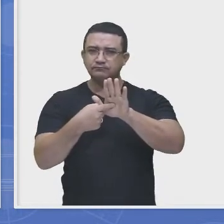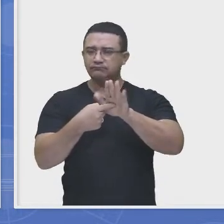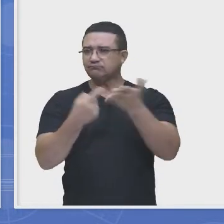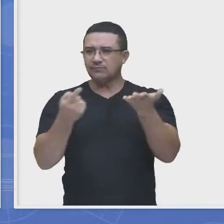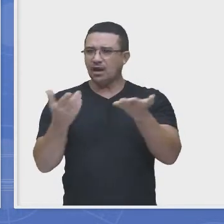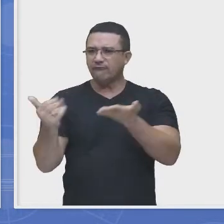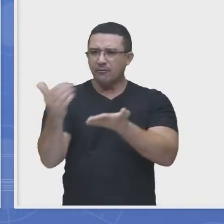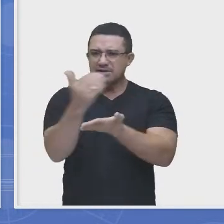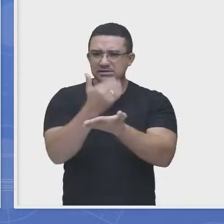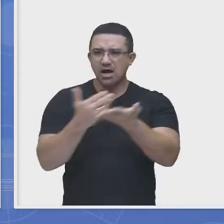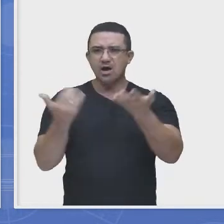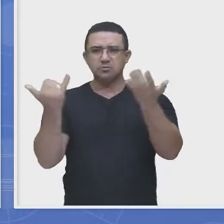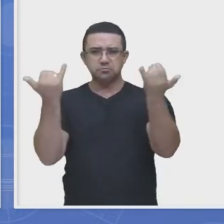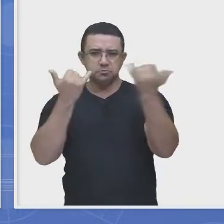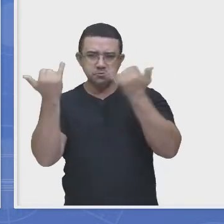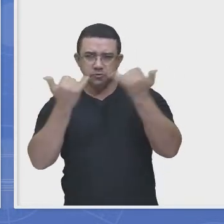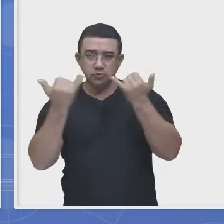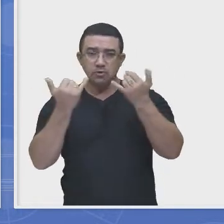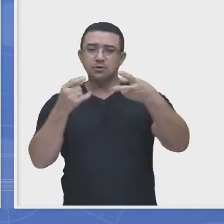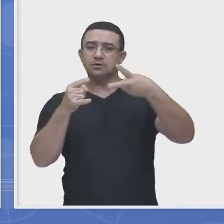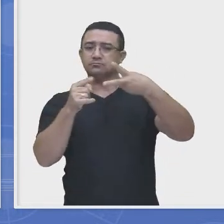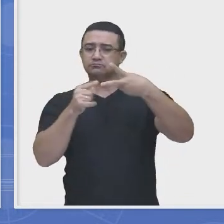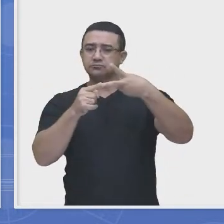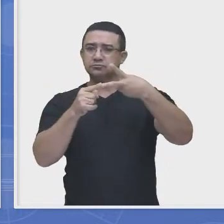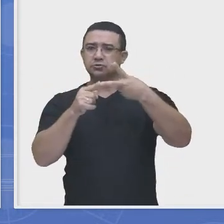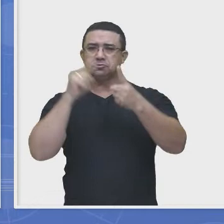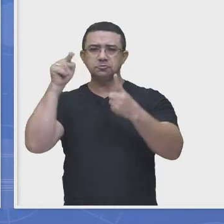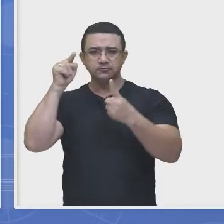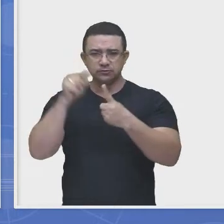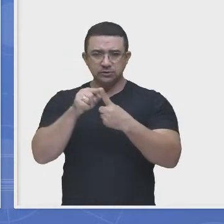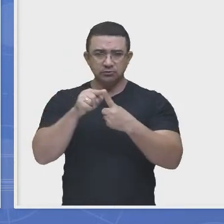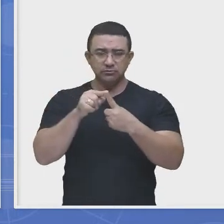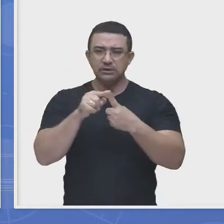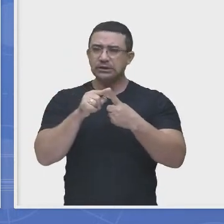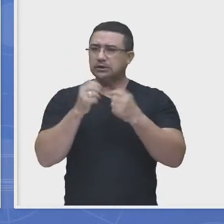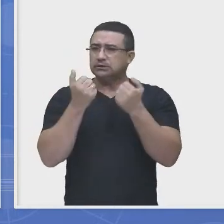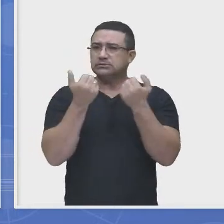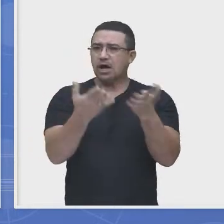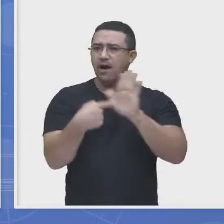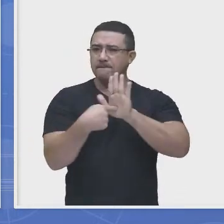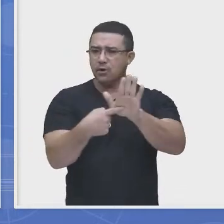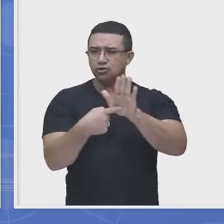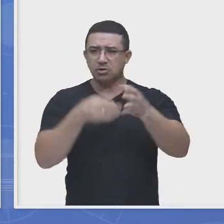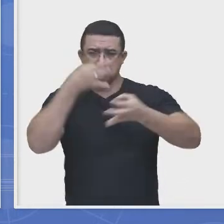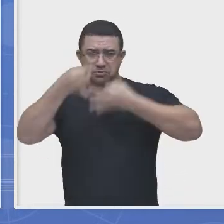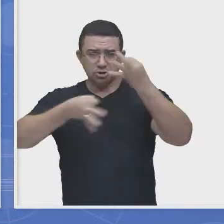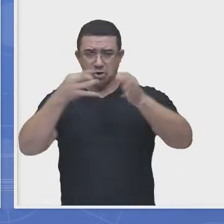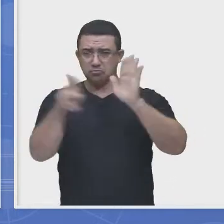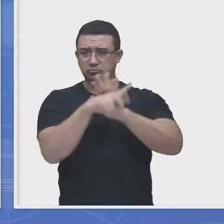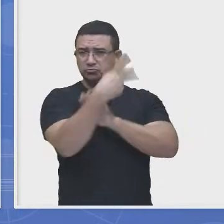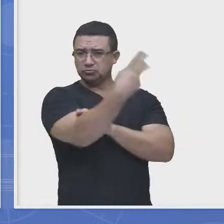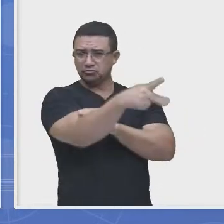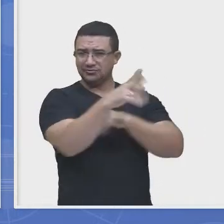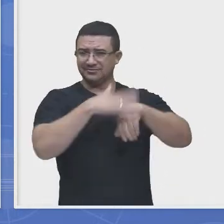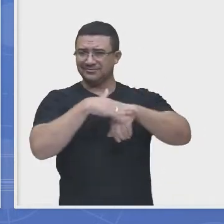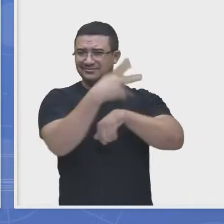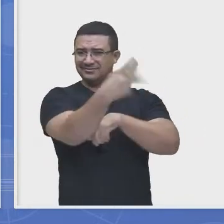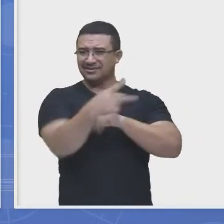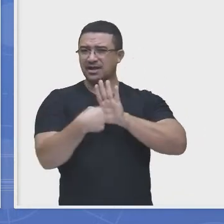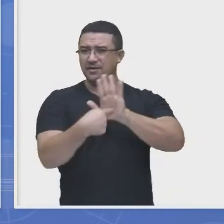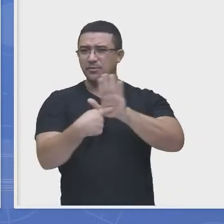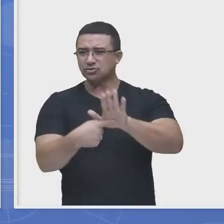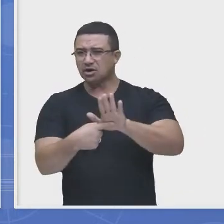dados e informações, a outra tem a função de opinar, de dar opinião, de